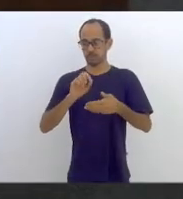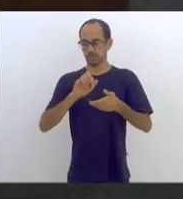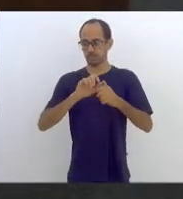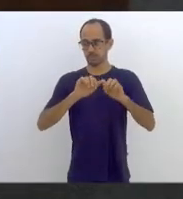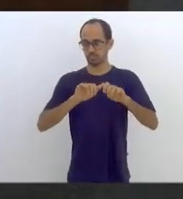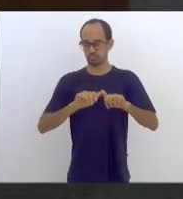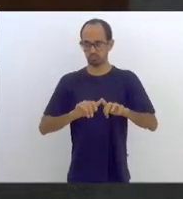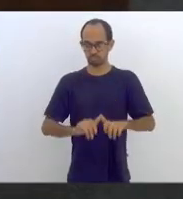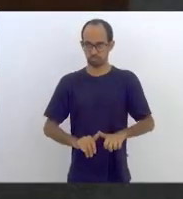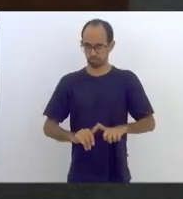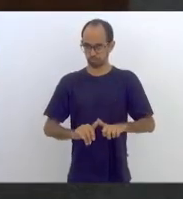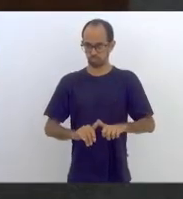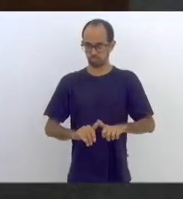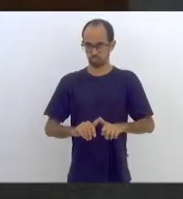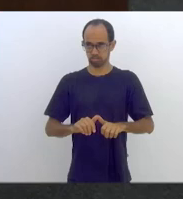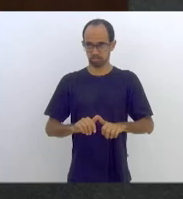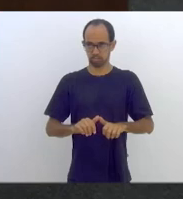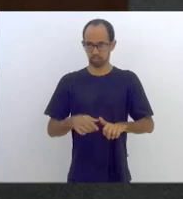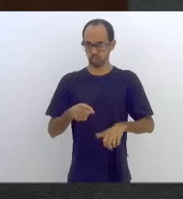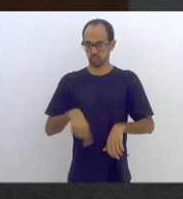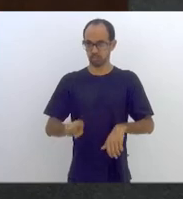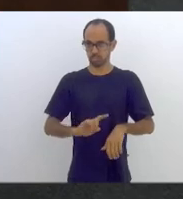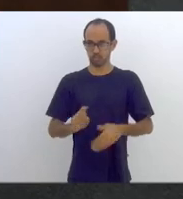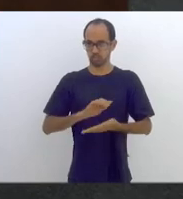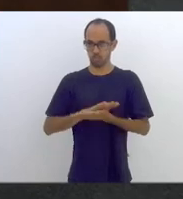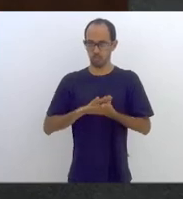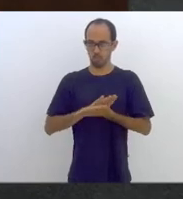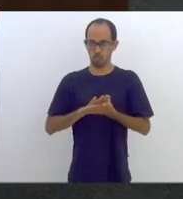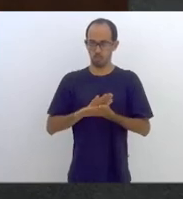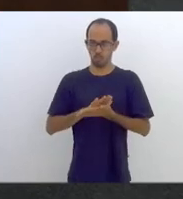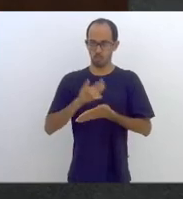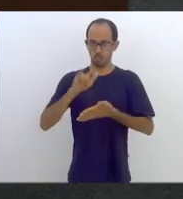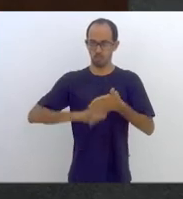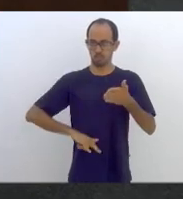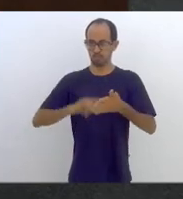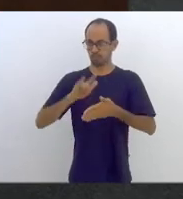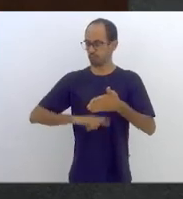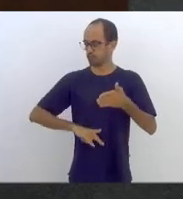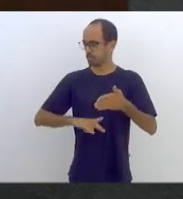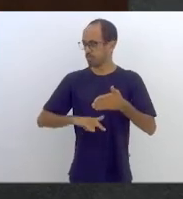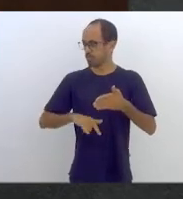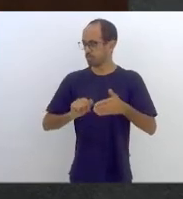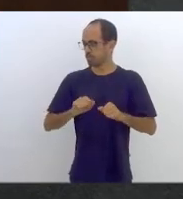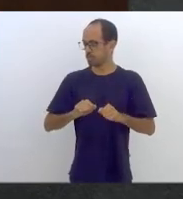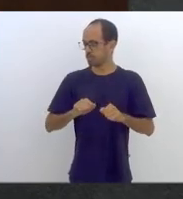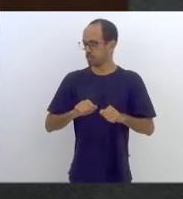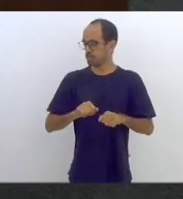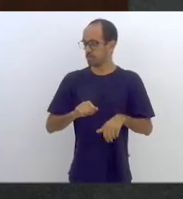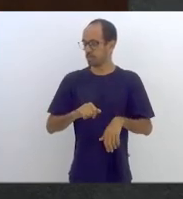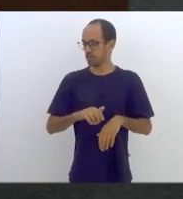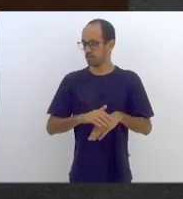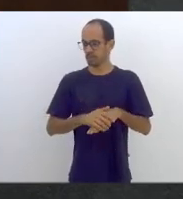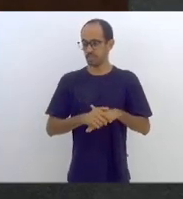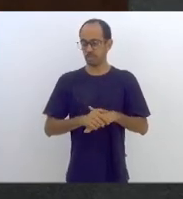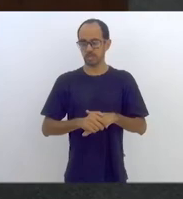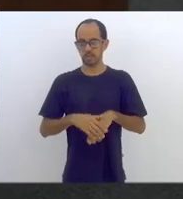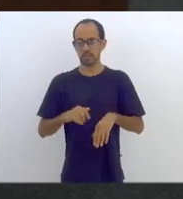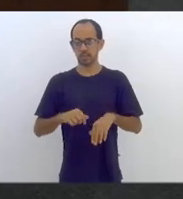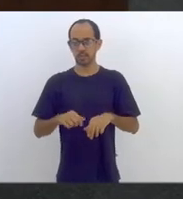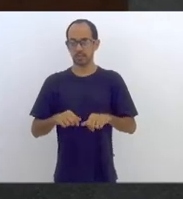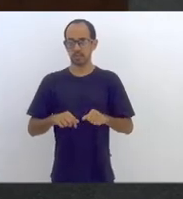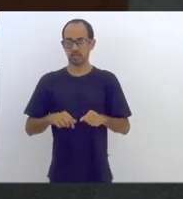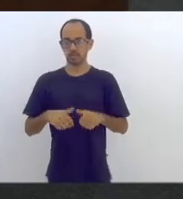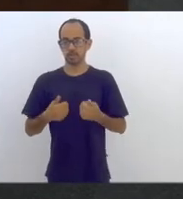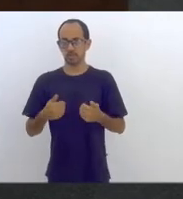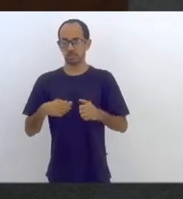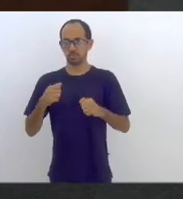ele não necessita apresentação de nenhum documento então isso vai deixar basta que o servidor